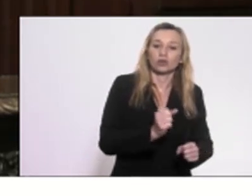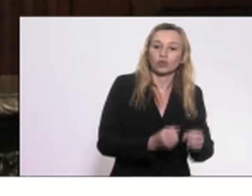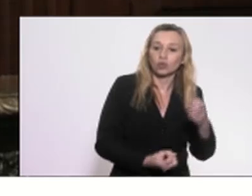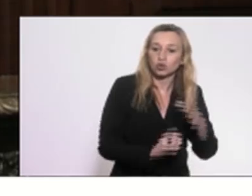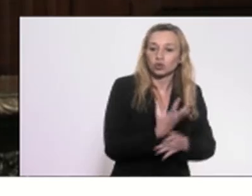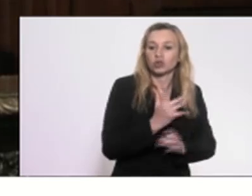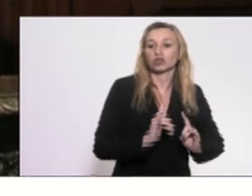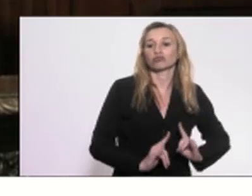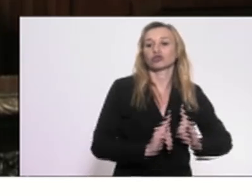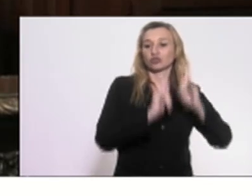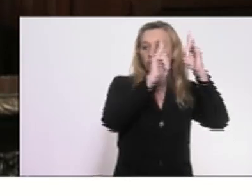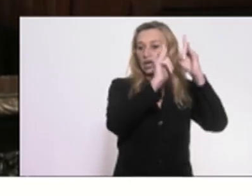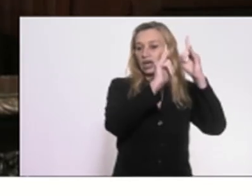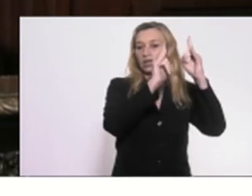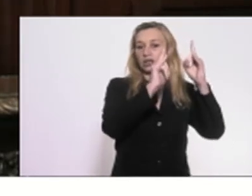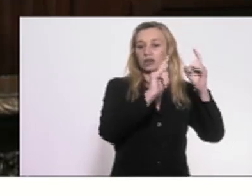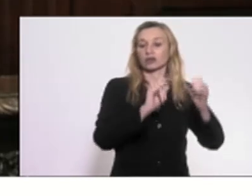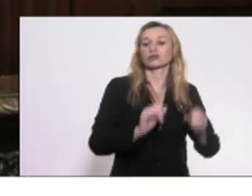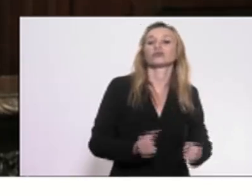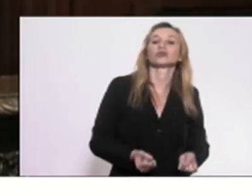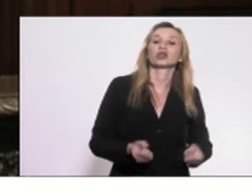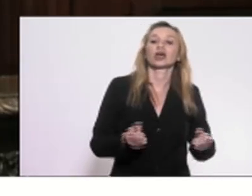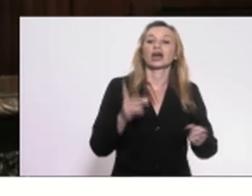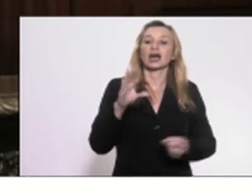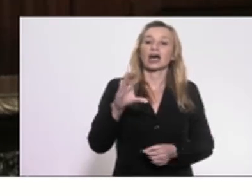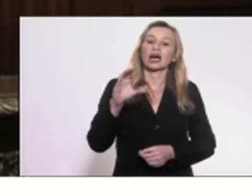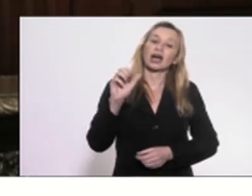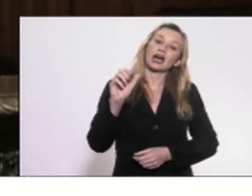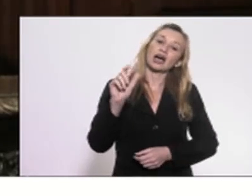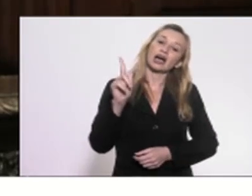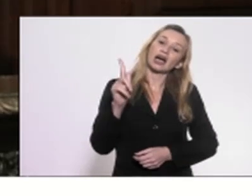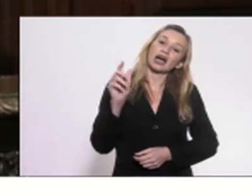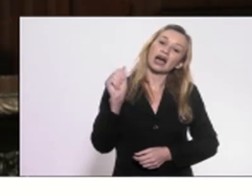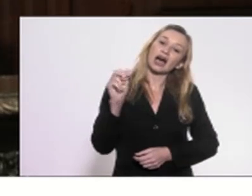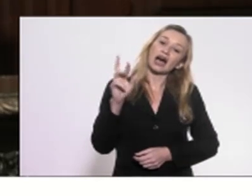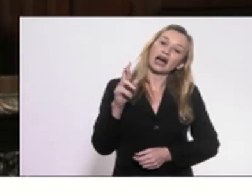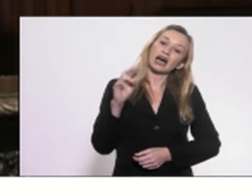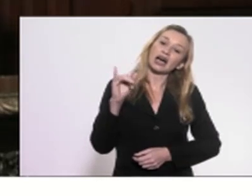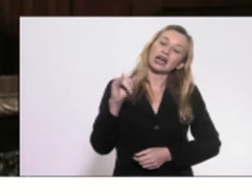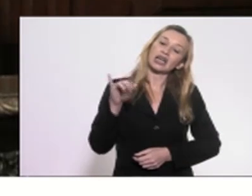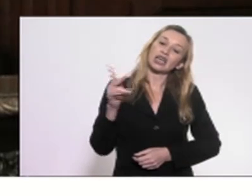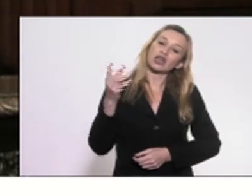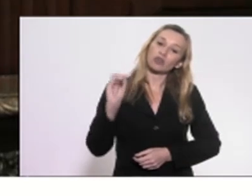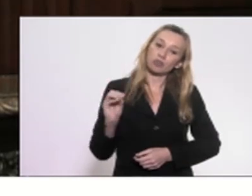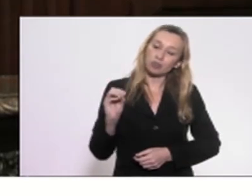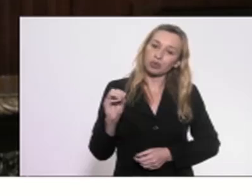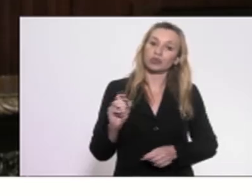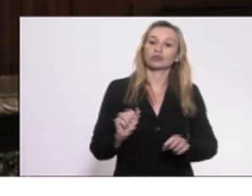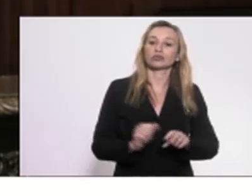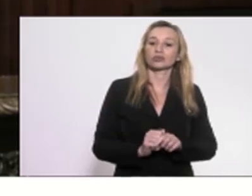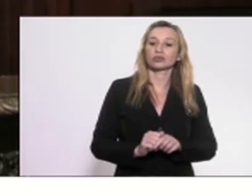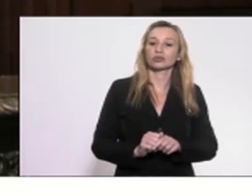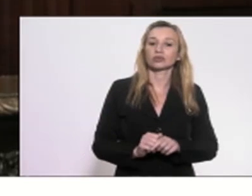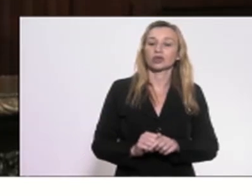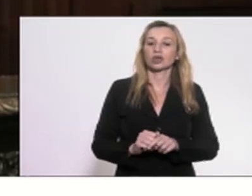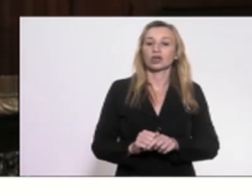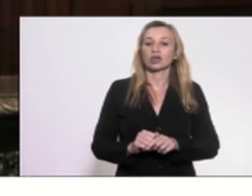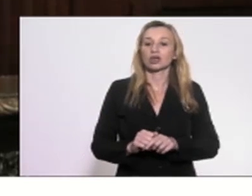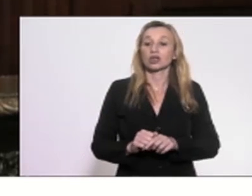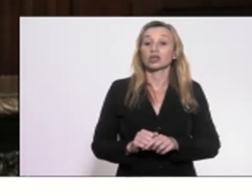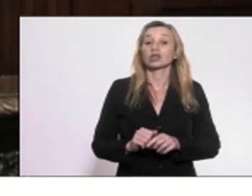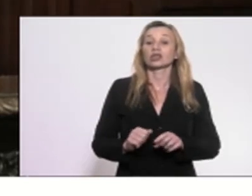desmatamento oriundo do garimpo, desmatamento oriundo de assentamentos